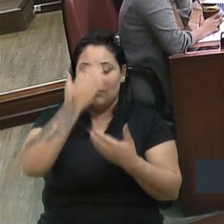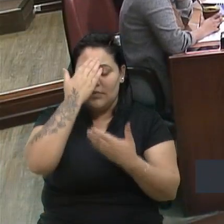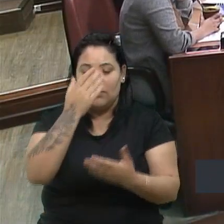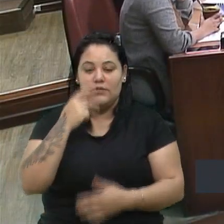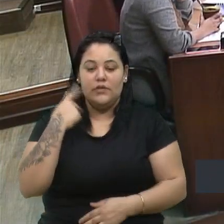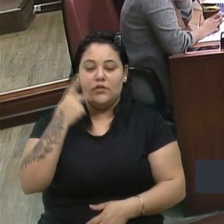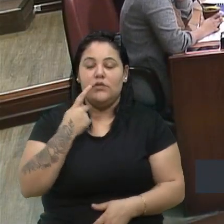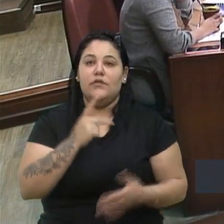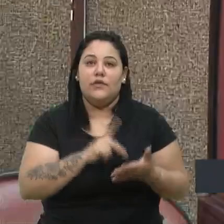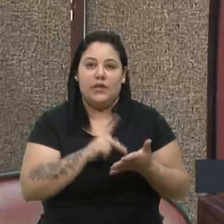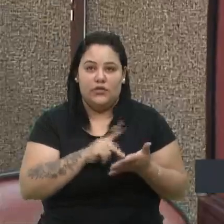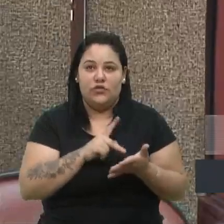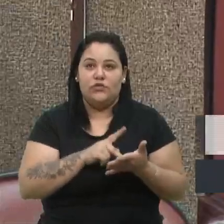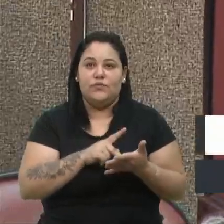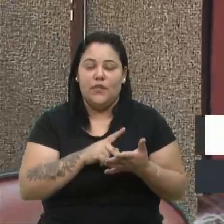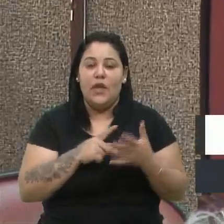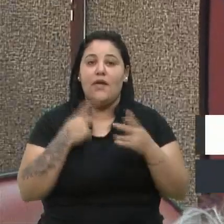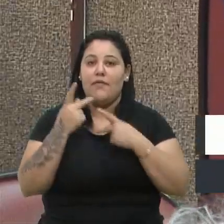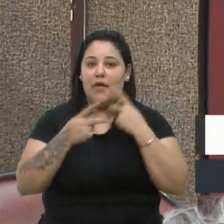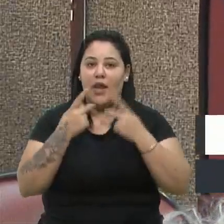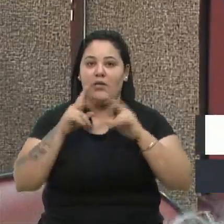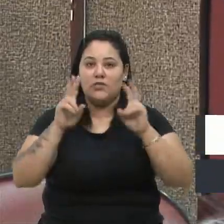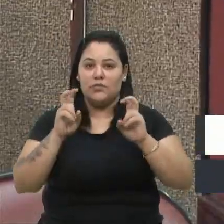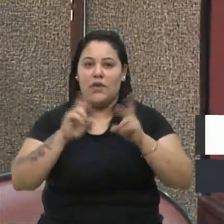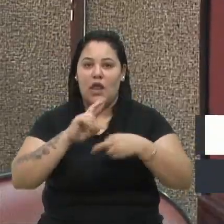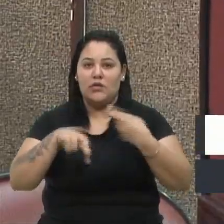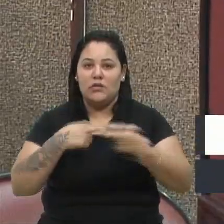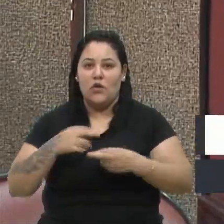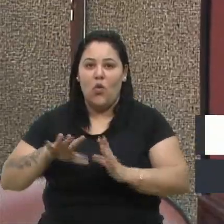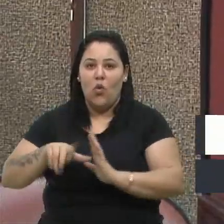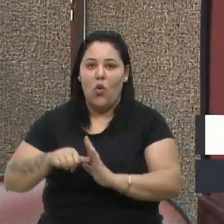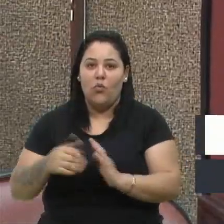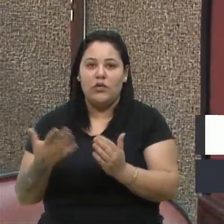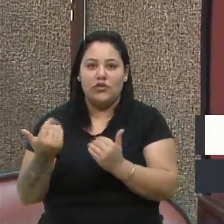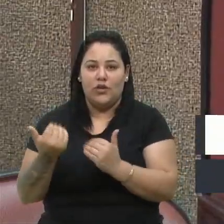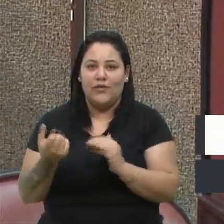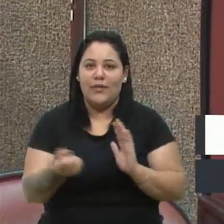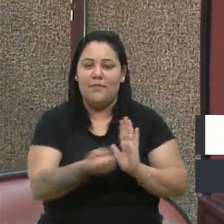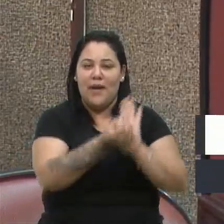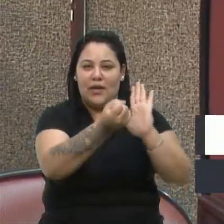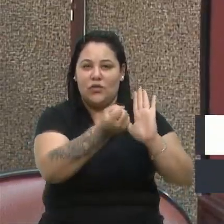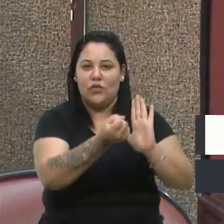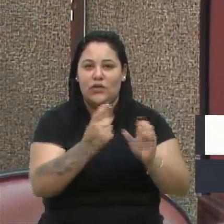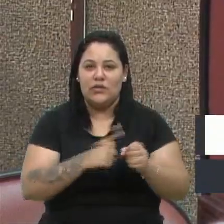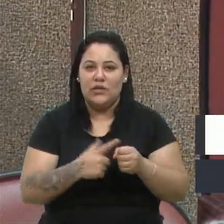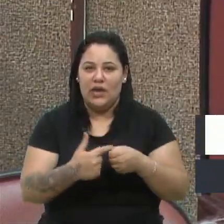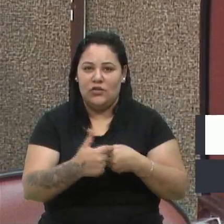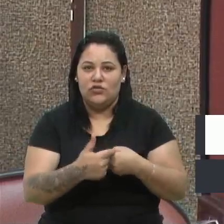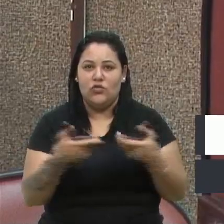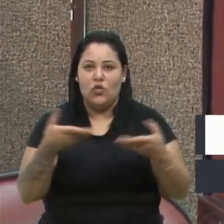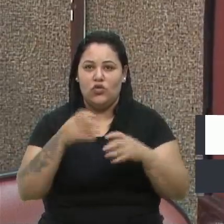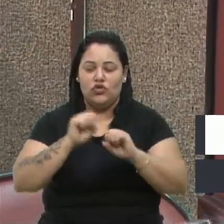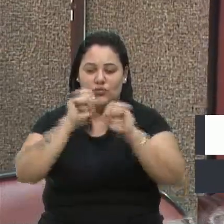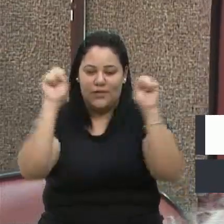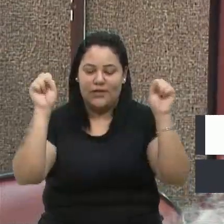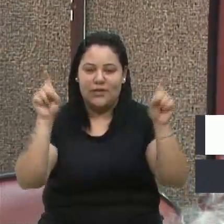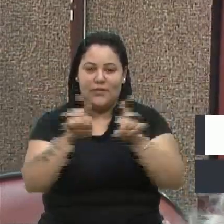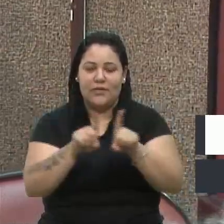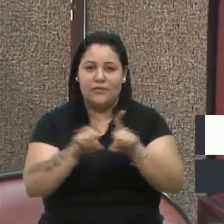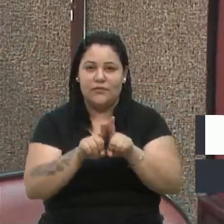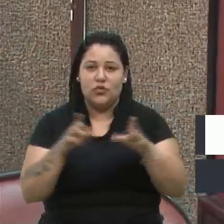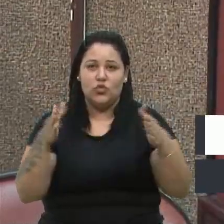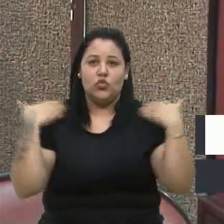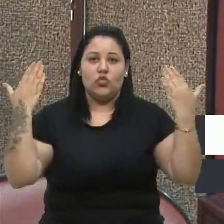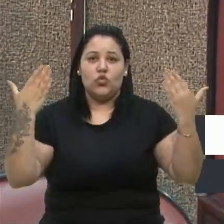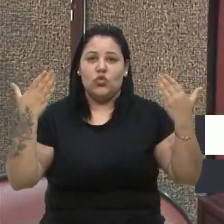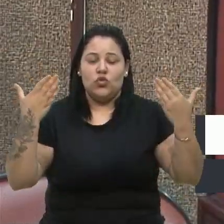eu ia comentar justamente isso, sobre essa questão do sequestro, que impactou aí a nossa cidade, chocou a todo mundo,